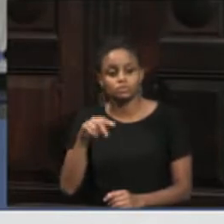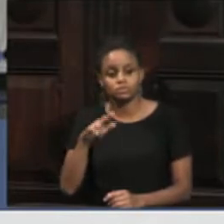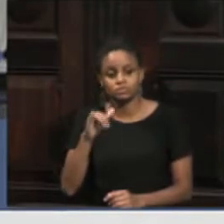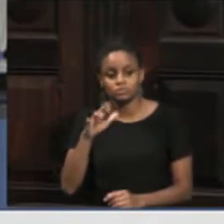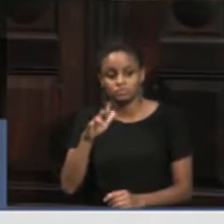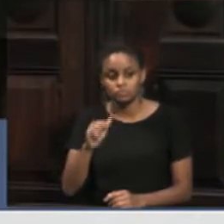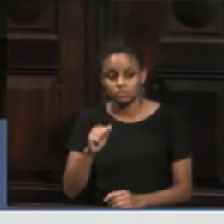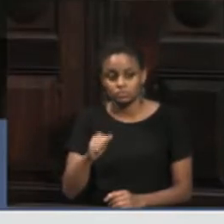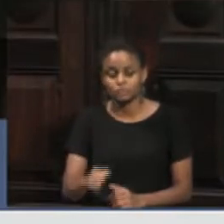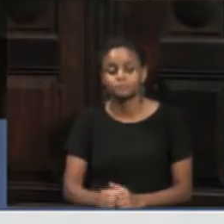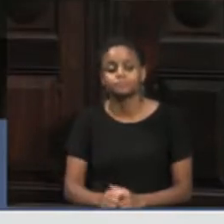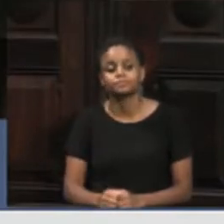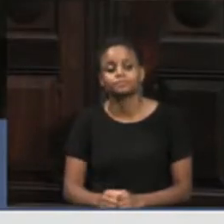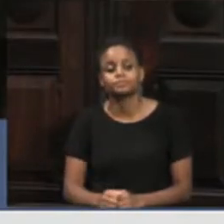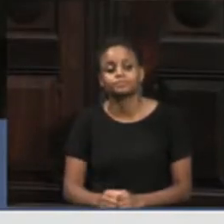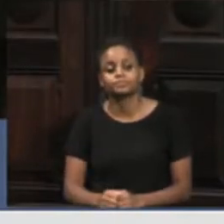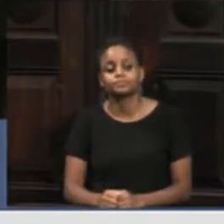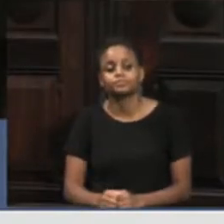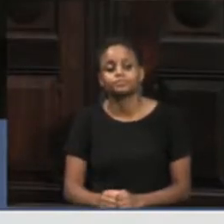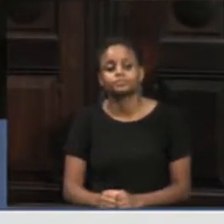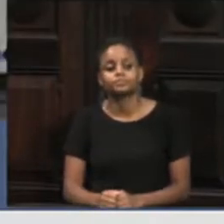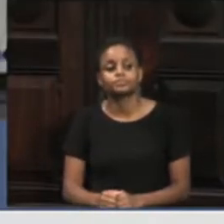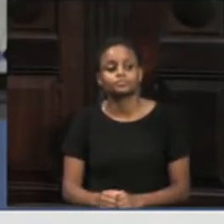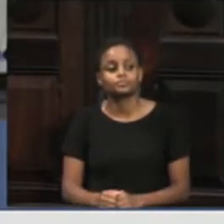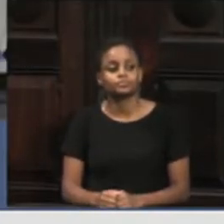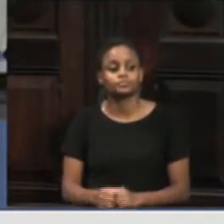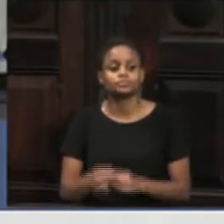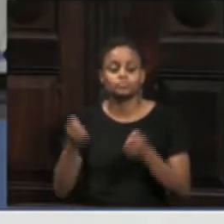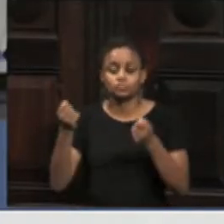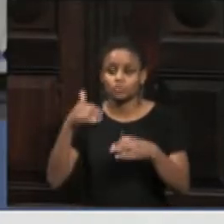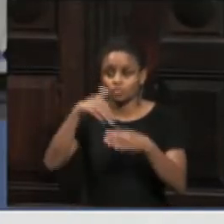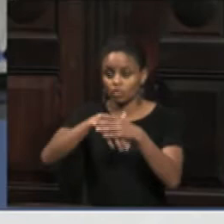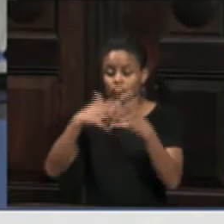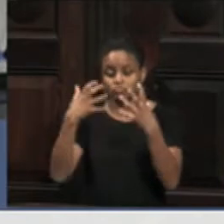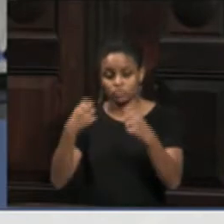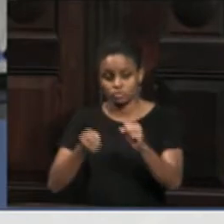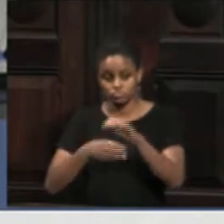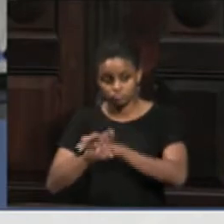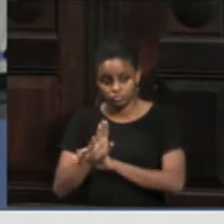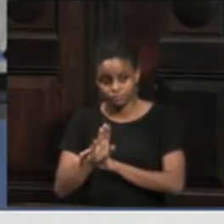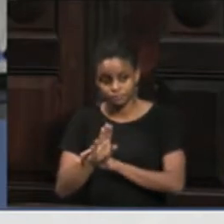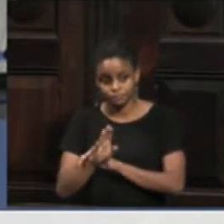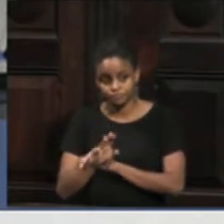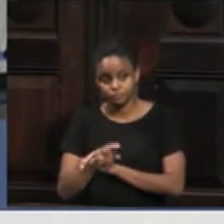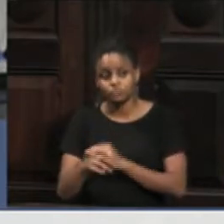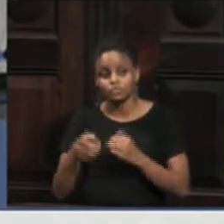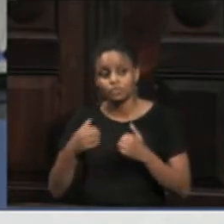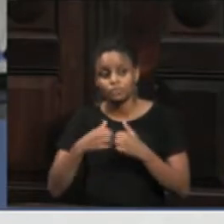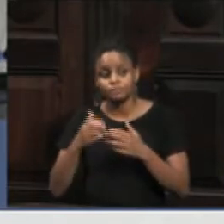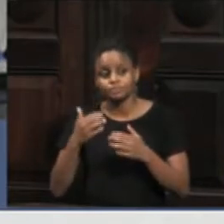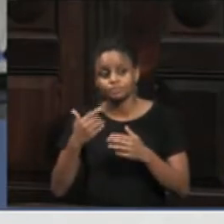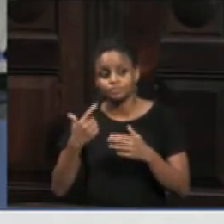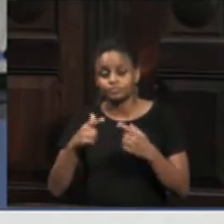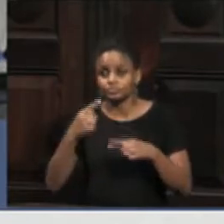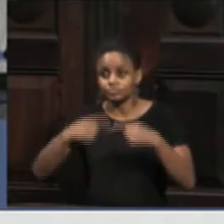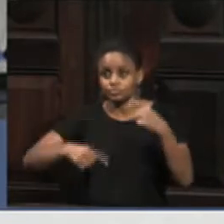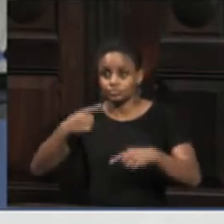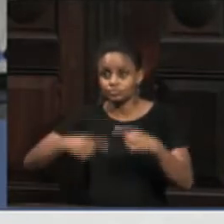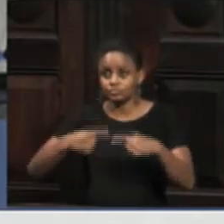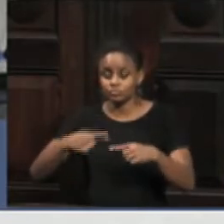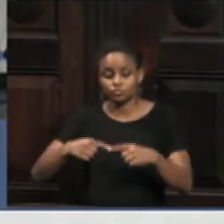Parecer é favorável, senhor presidente. Com os pareceres emitidos em discussão, não havendo quem queira